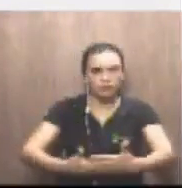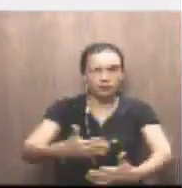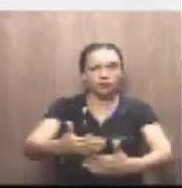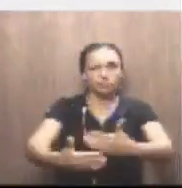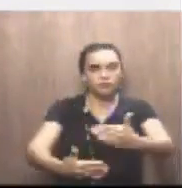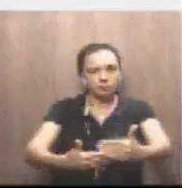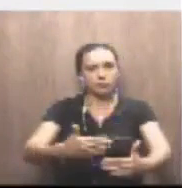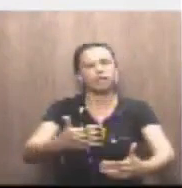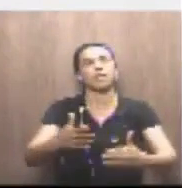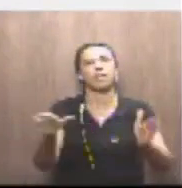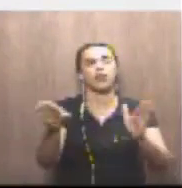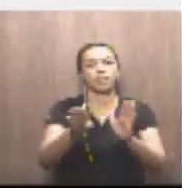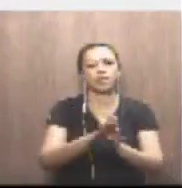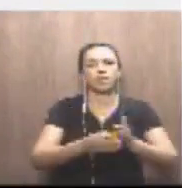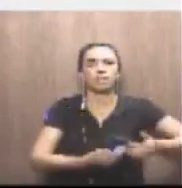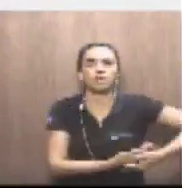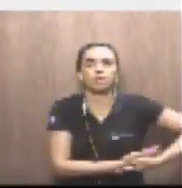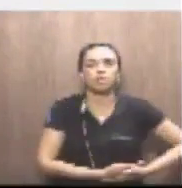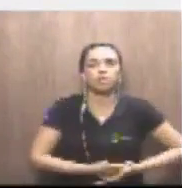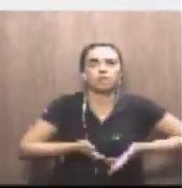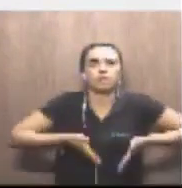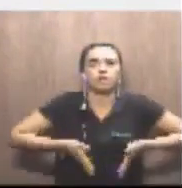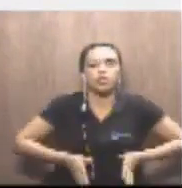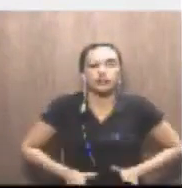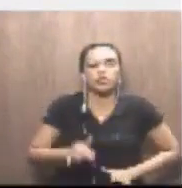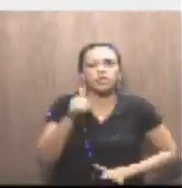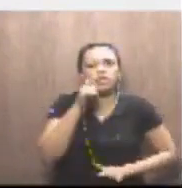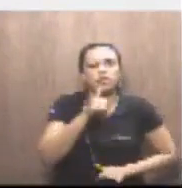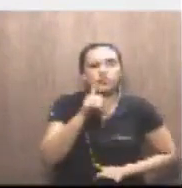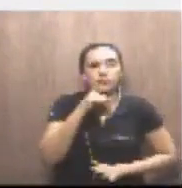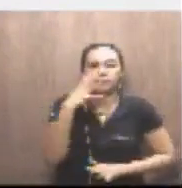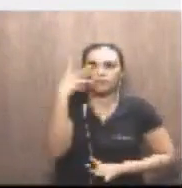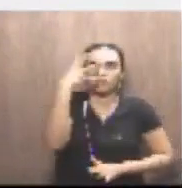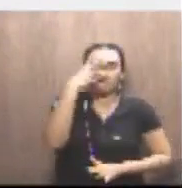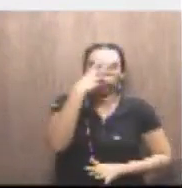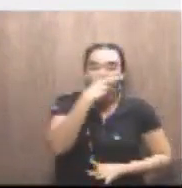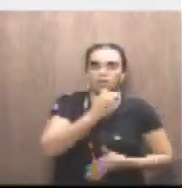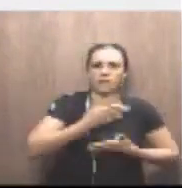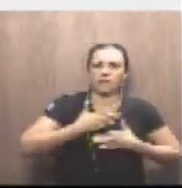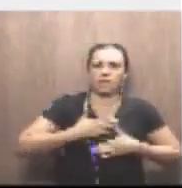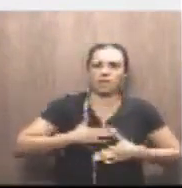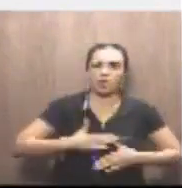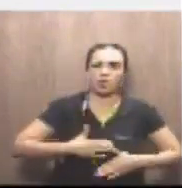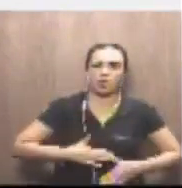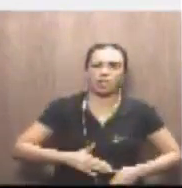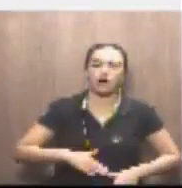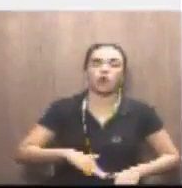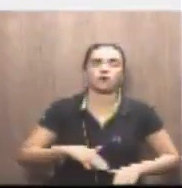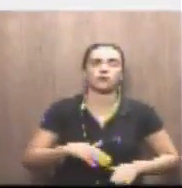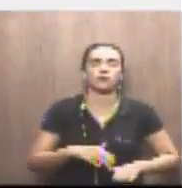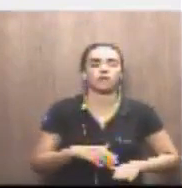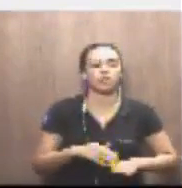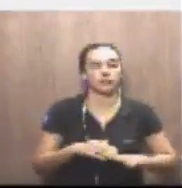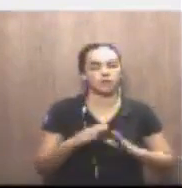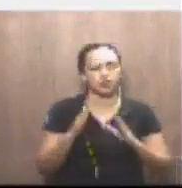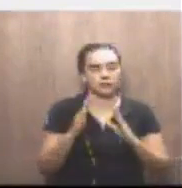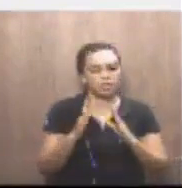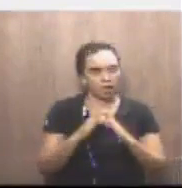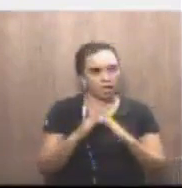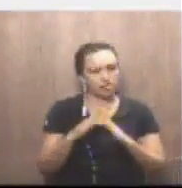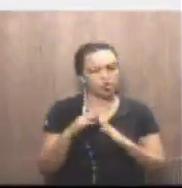foi indo, até que a bebezinha dela nasceu lindamente na hidromassagem da